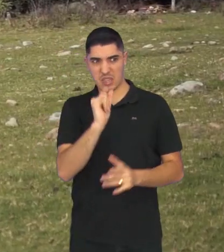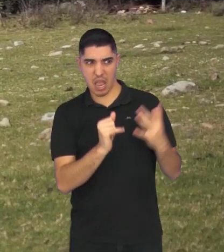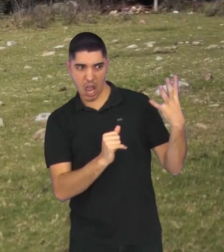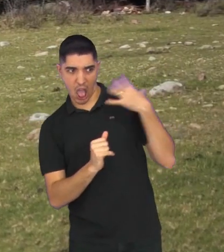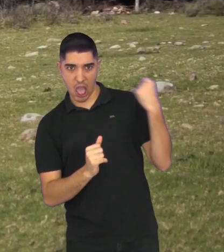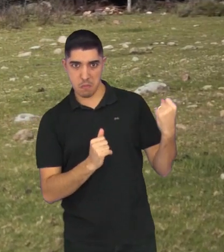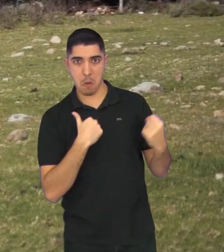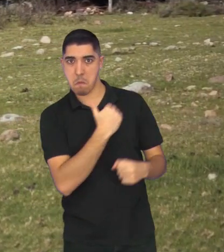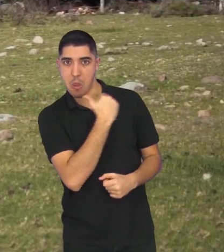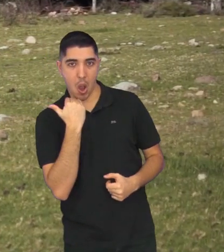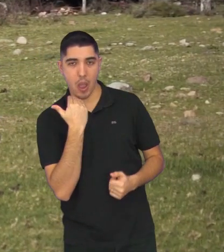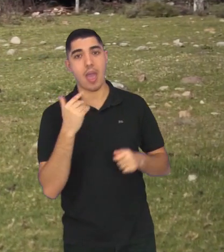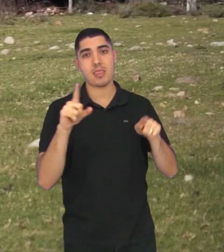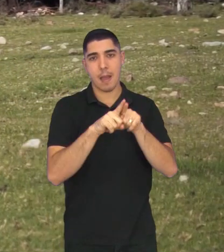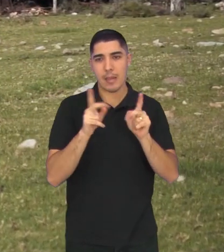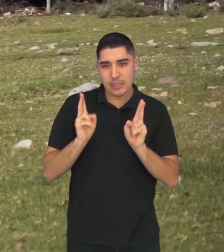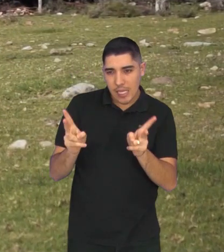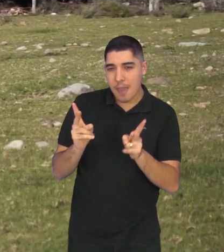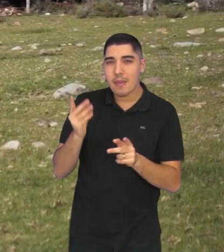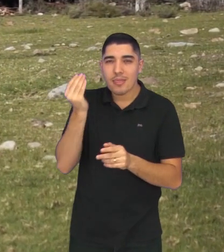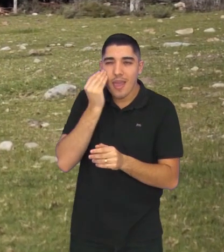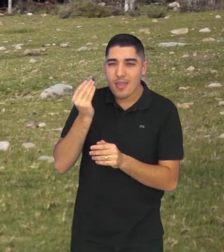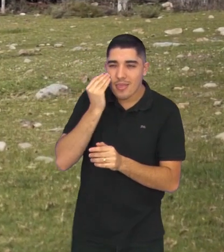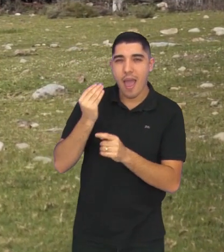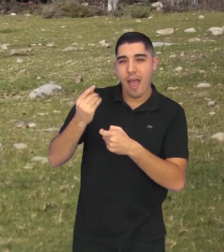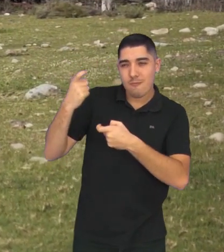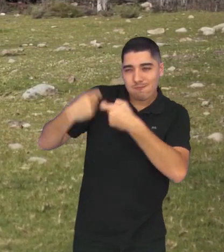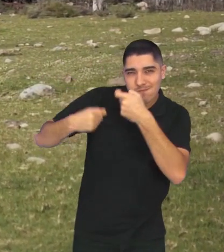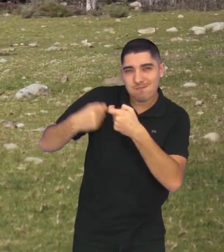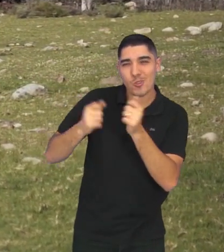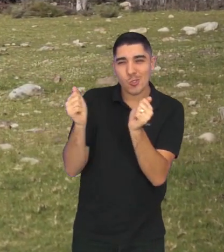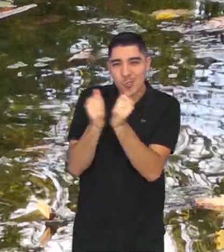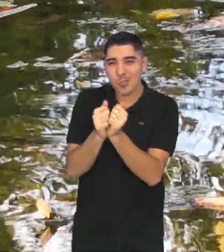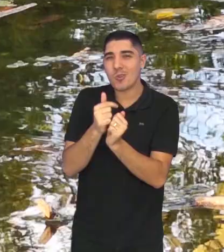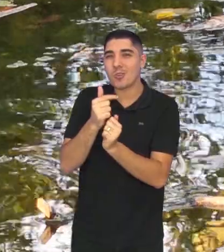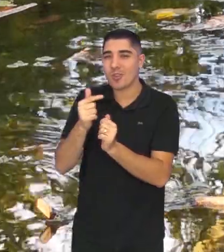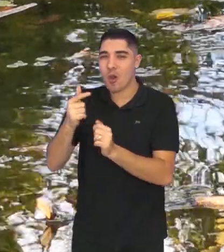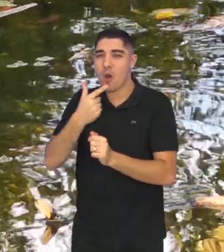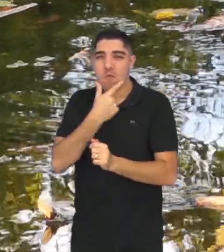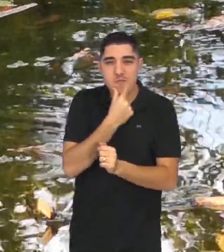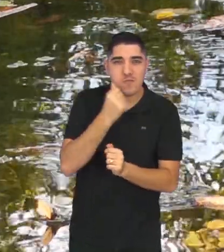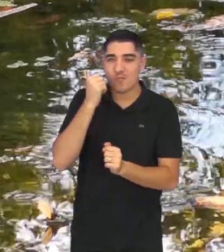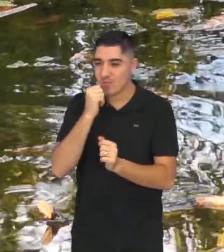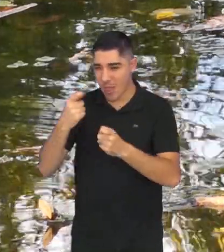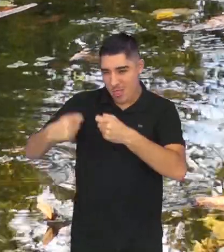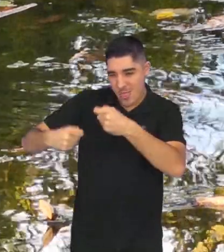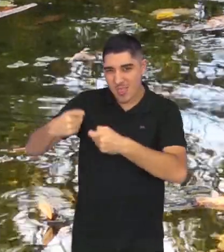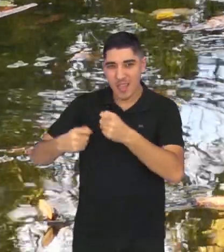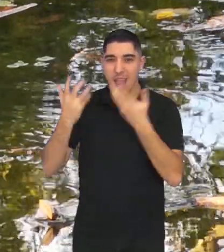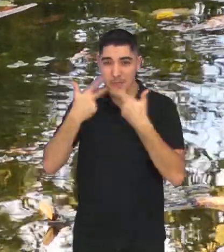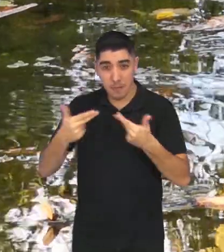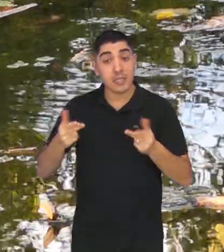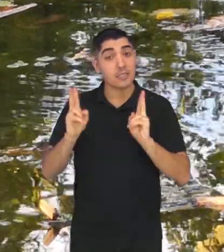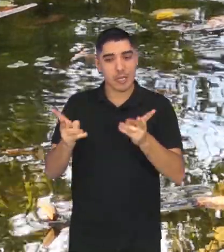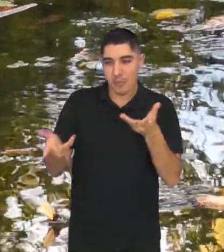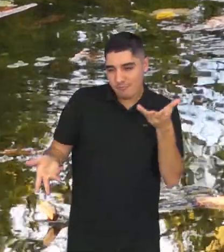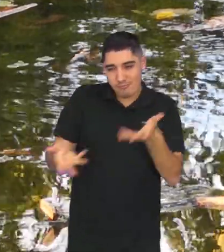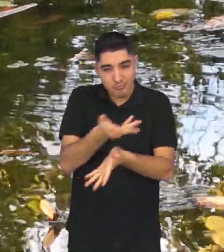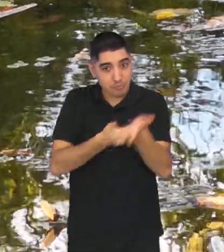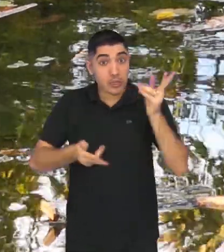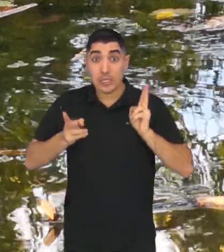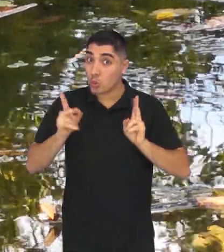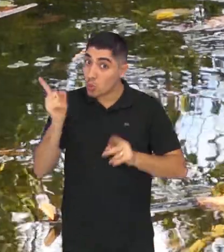os predadores, procurando e disputando parceiros para acasalar, interagindo em um ambiente dinâmico